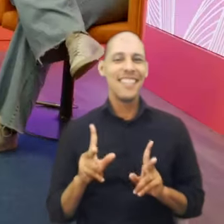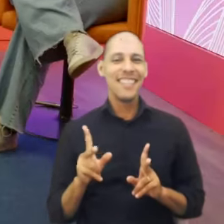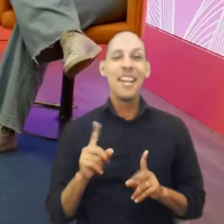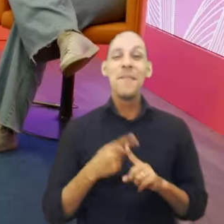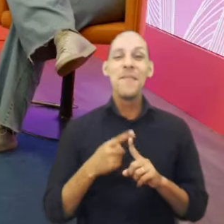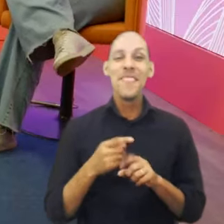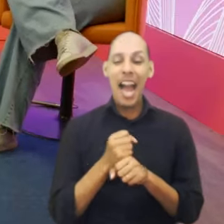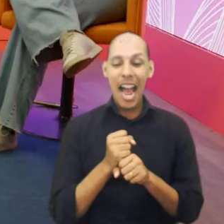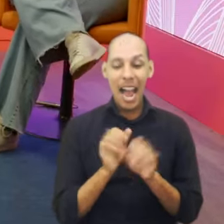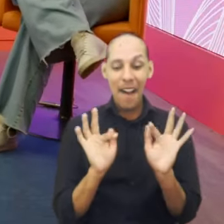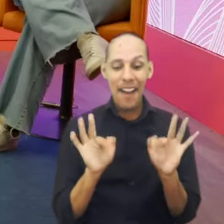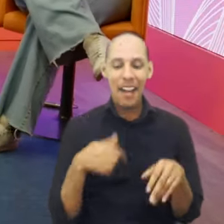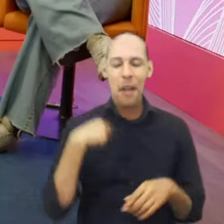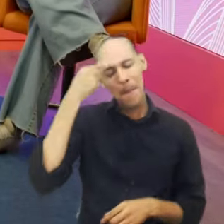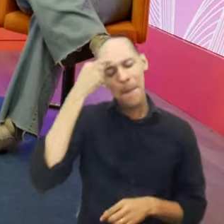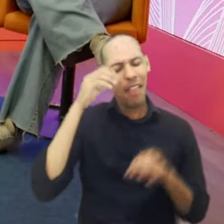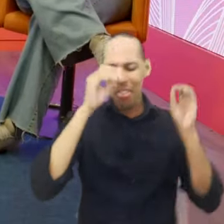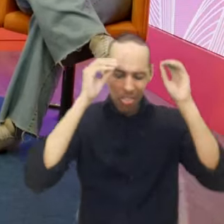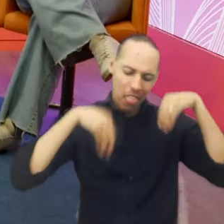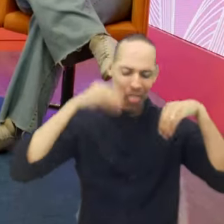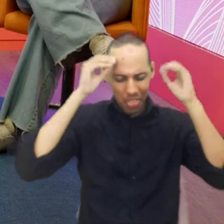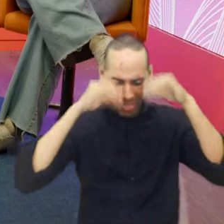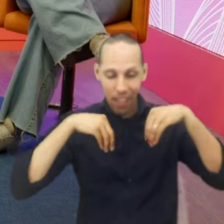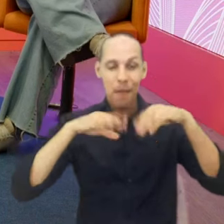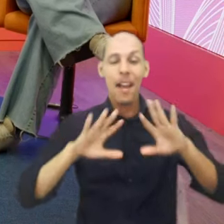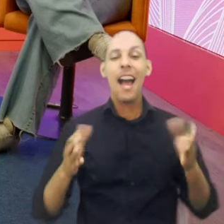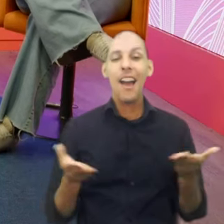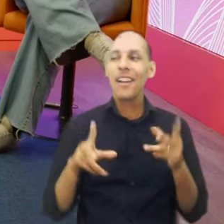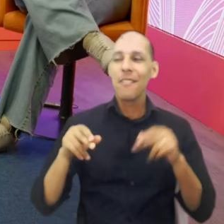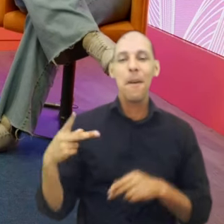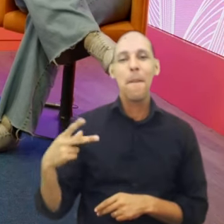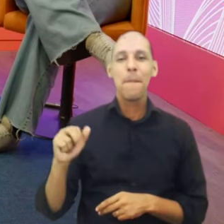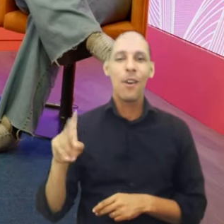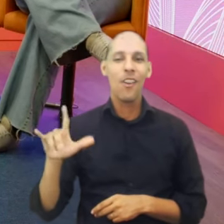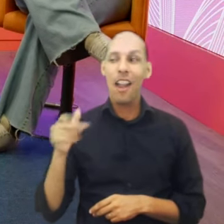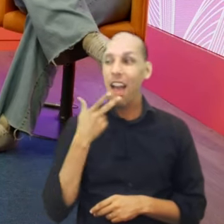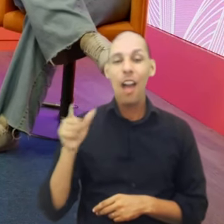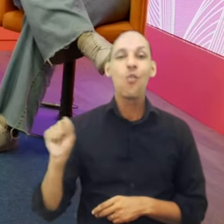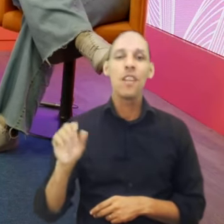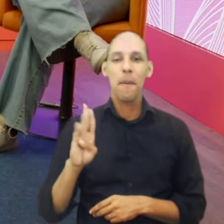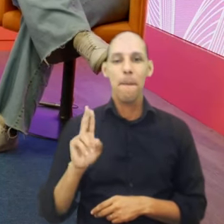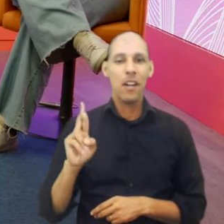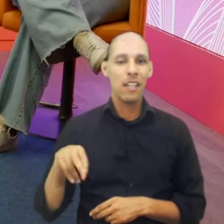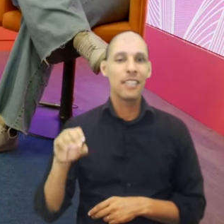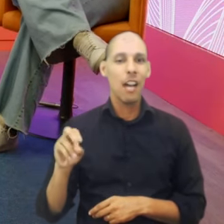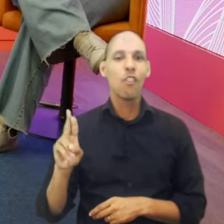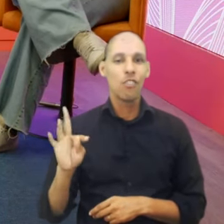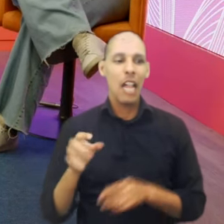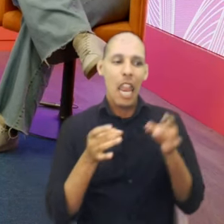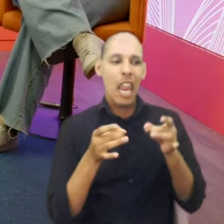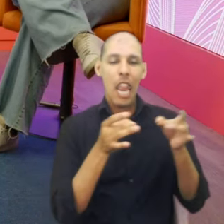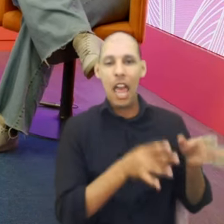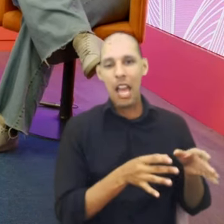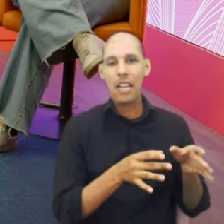ano você fala, vou desistir desse negócio. É que eu acho que consegui, como a Paula percebeu no burnout dela, consegui largar o osso, sabe? Assim,